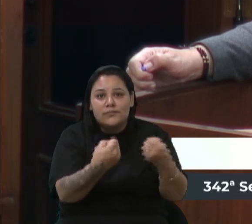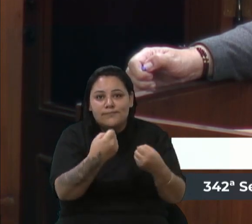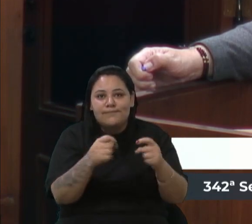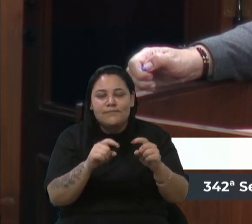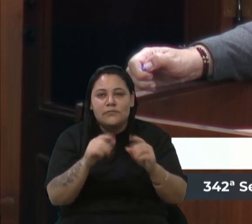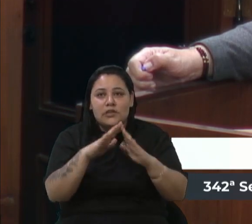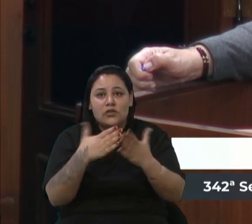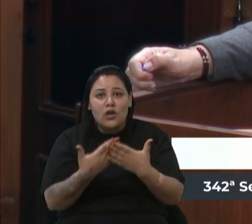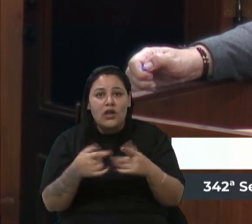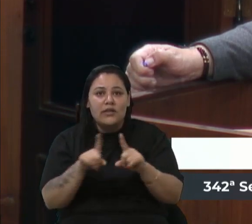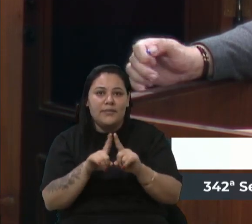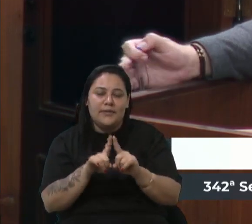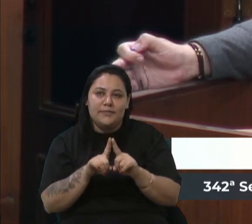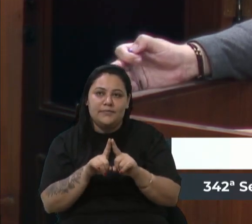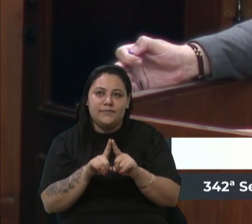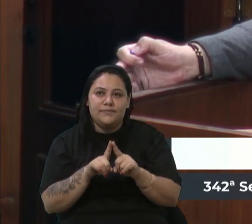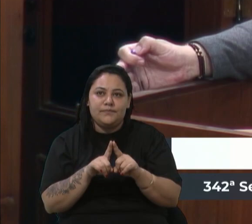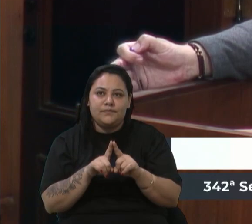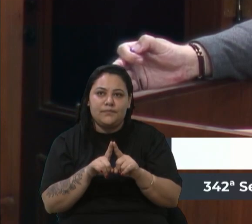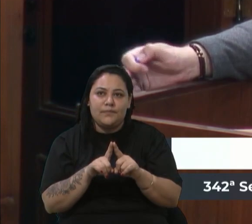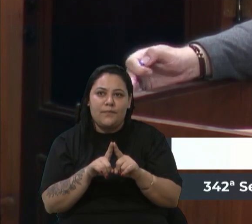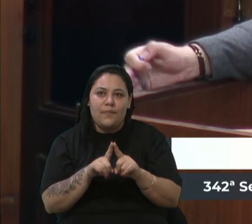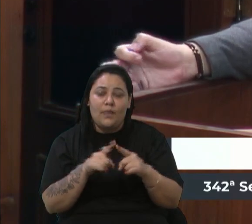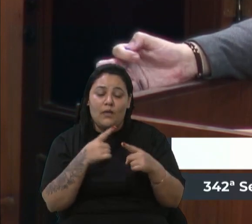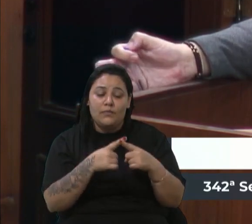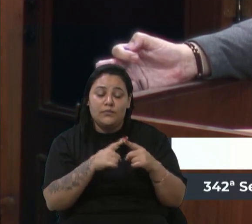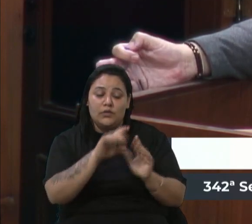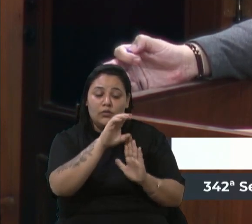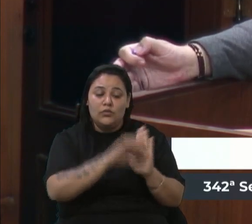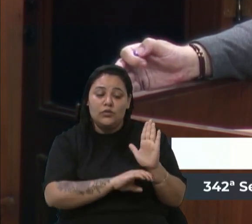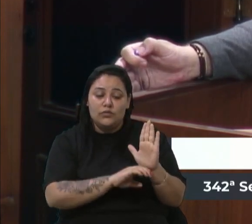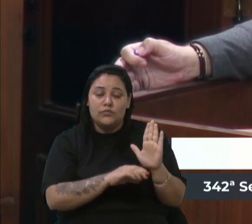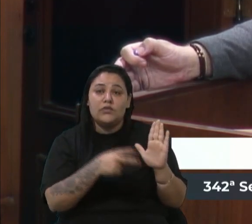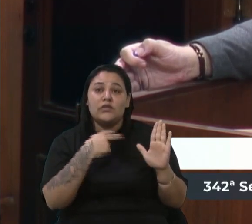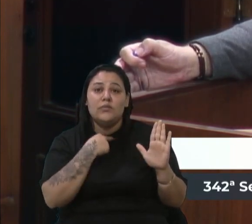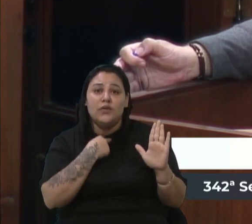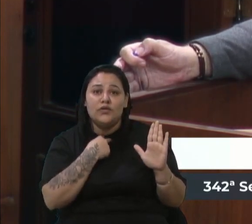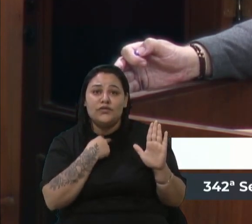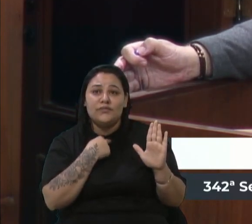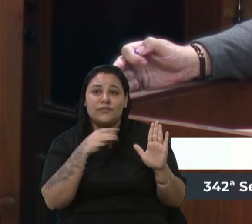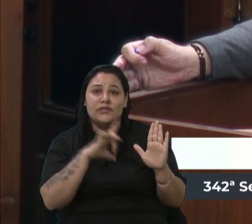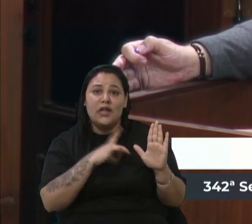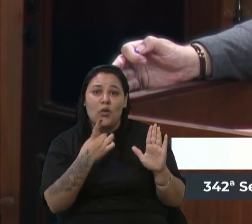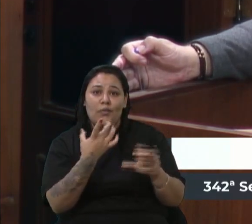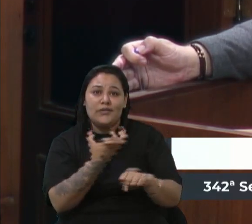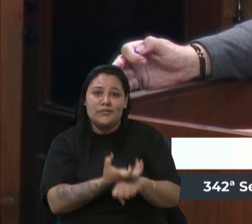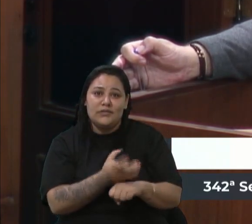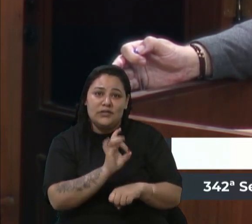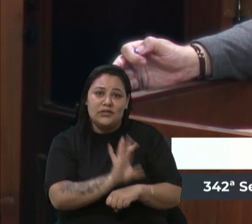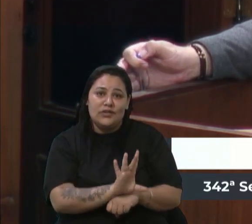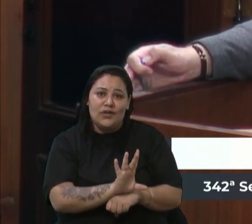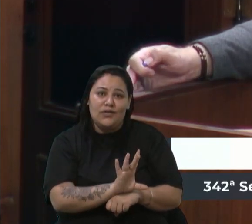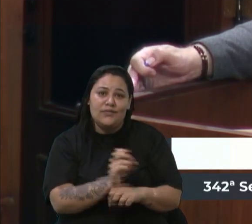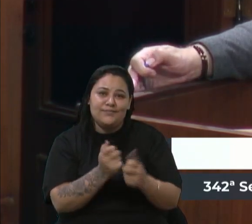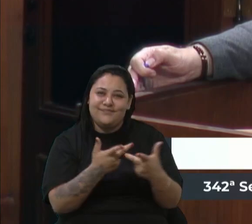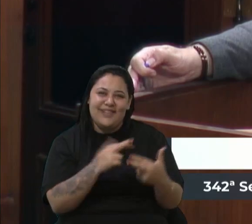aí nas escolas, na grade curricular, não pode ter só uma disciplina, é a questão